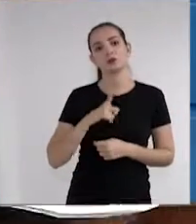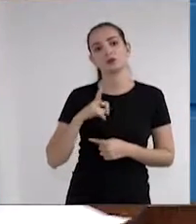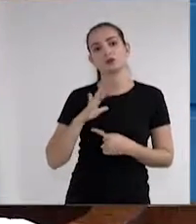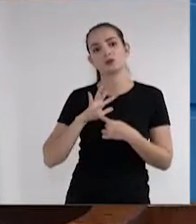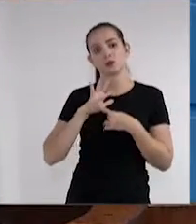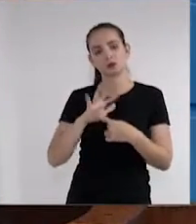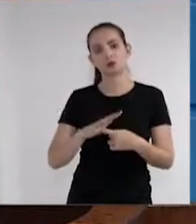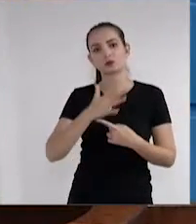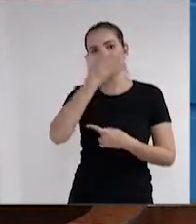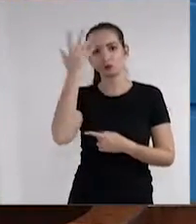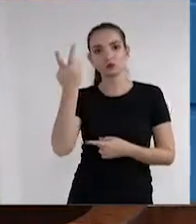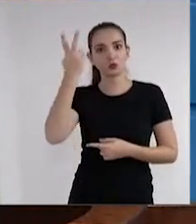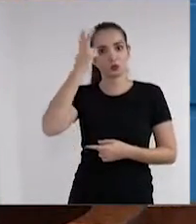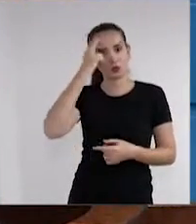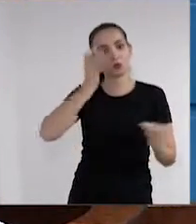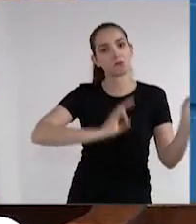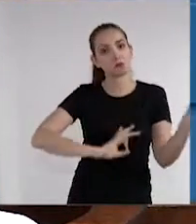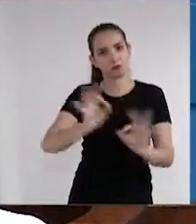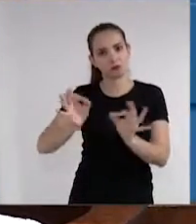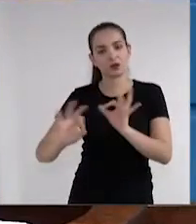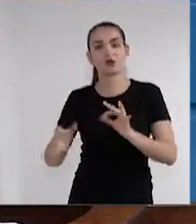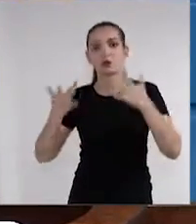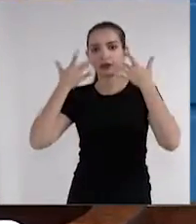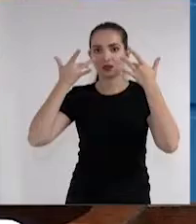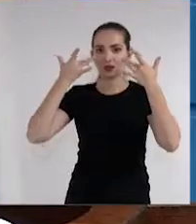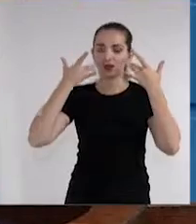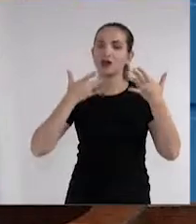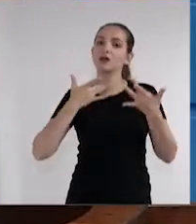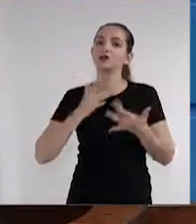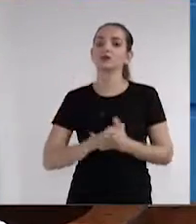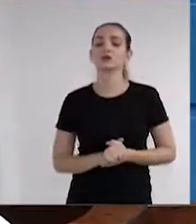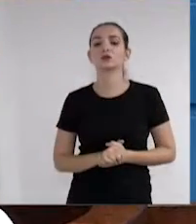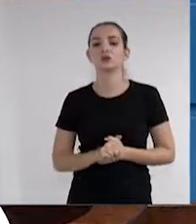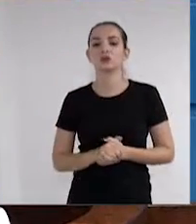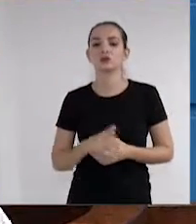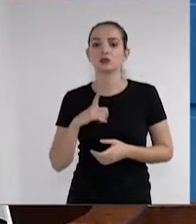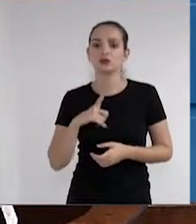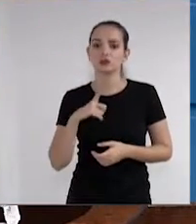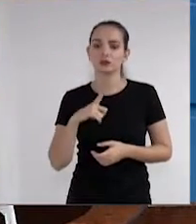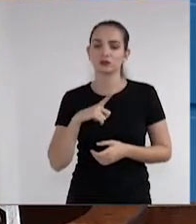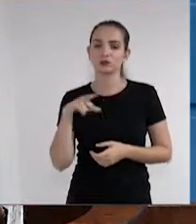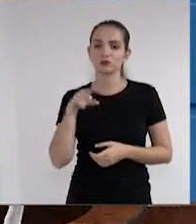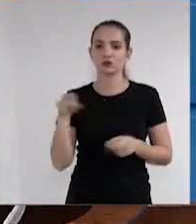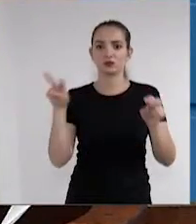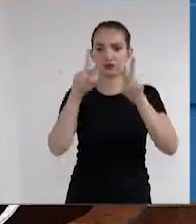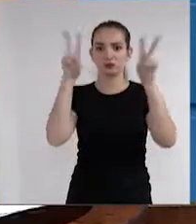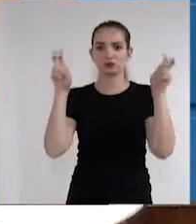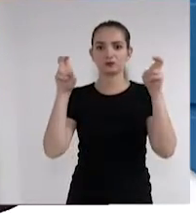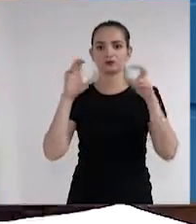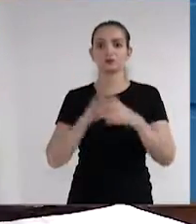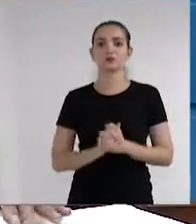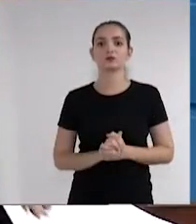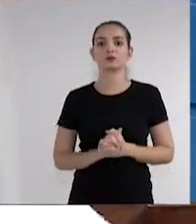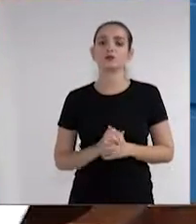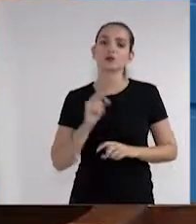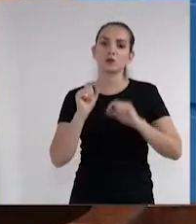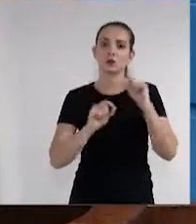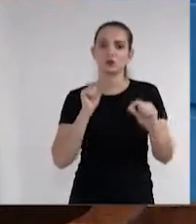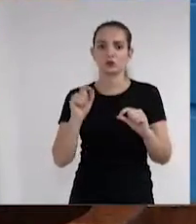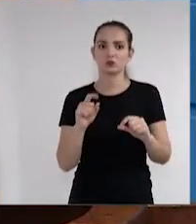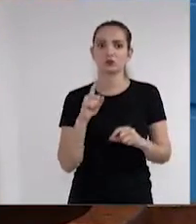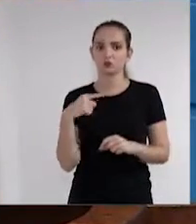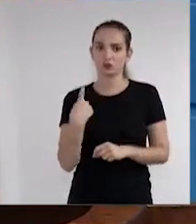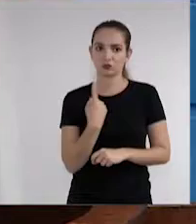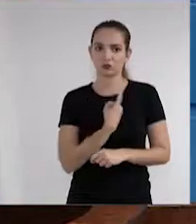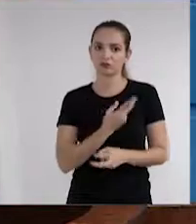o pessoal que mexe com a cultura estão preparando peças teatrais em relação a essa matéria. O que nos